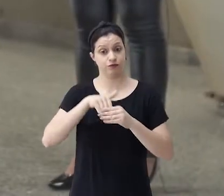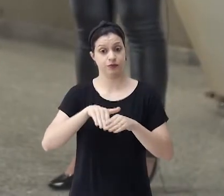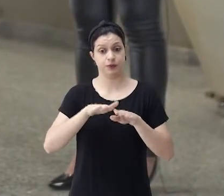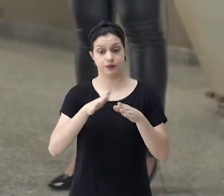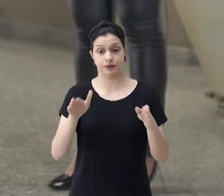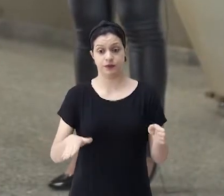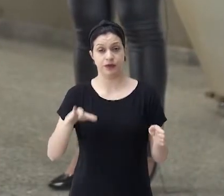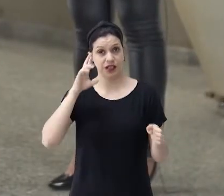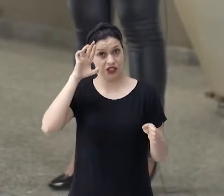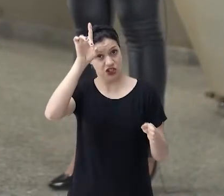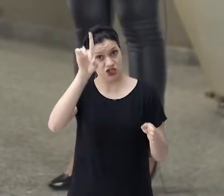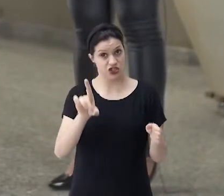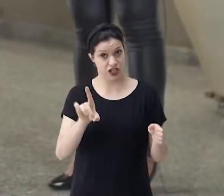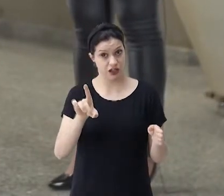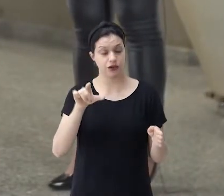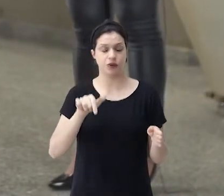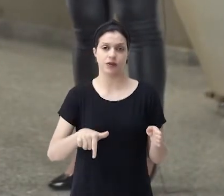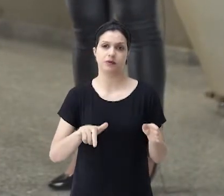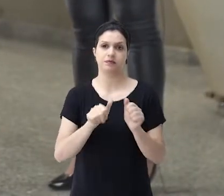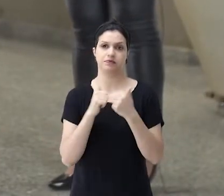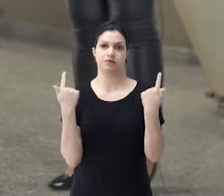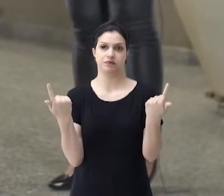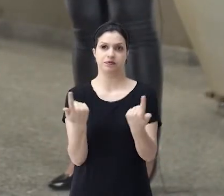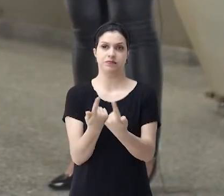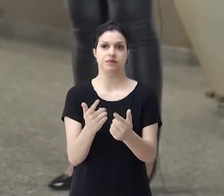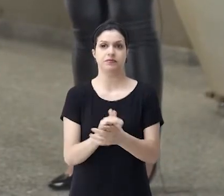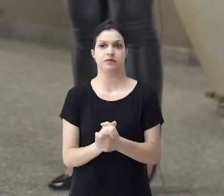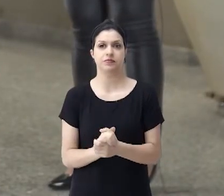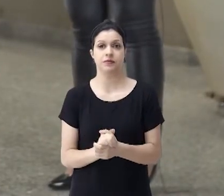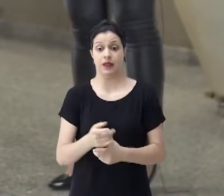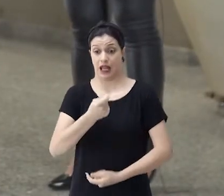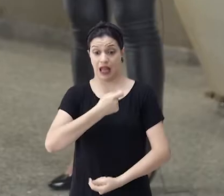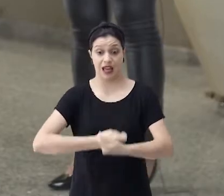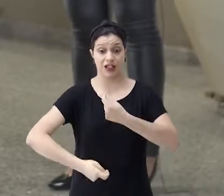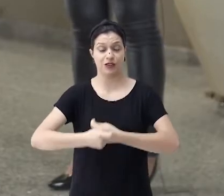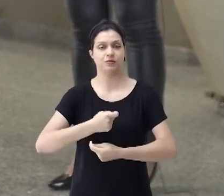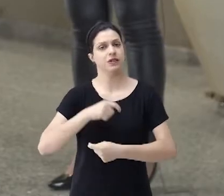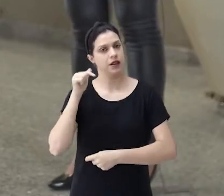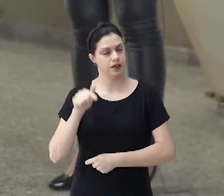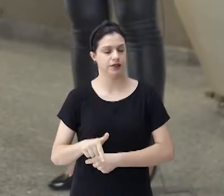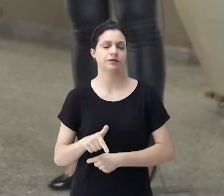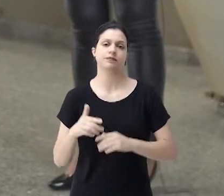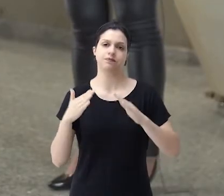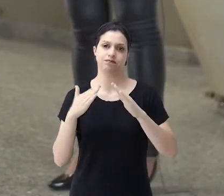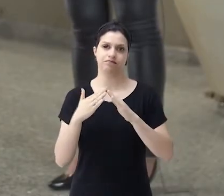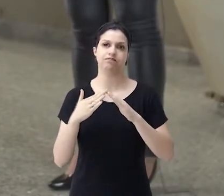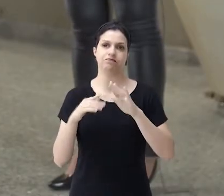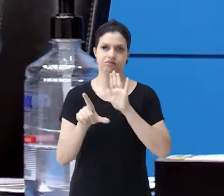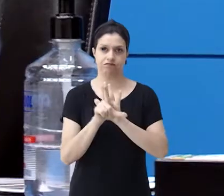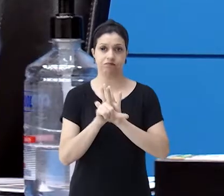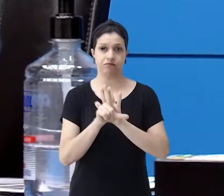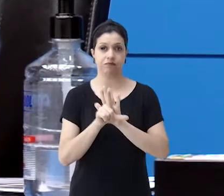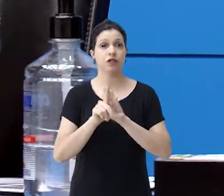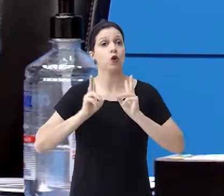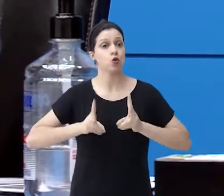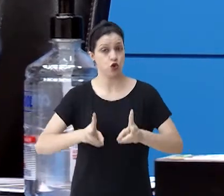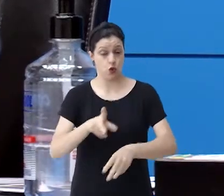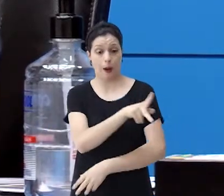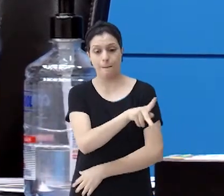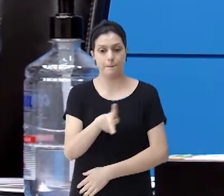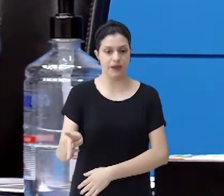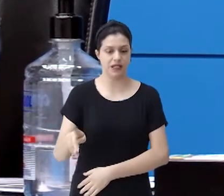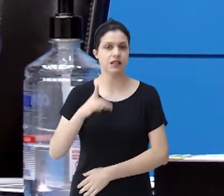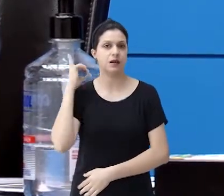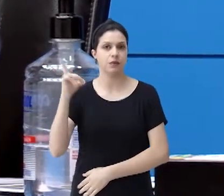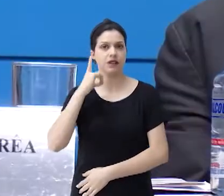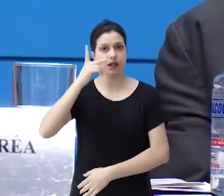Dezembro foi o mês de eleição da mesa diretora da Lemes, braço administrativo da Casa de Leis. Segue o